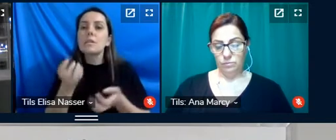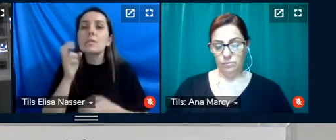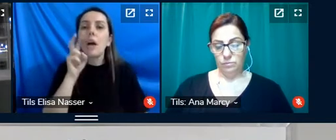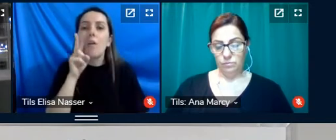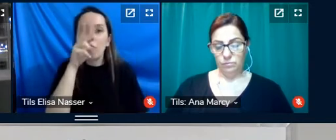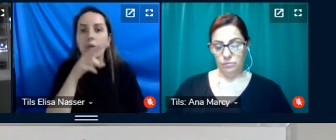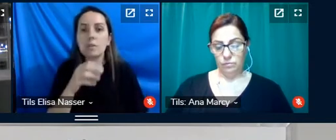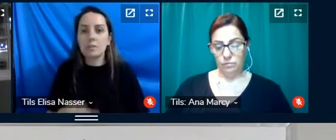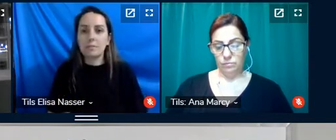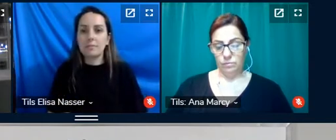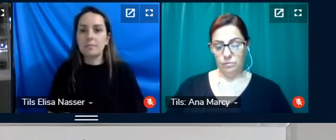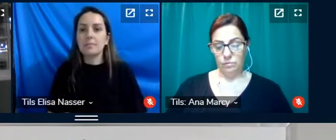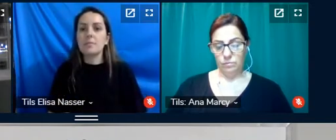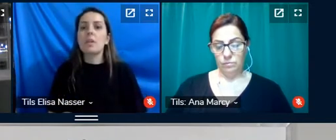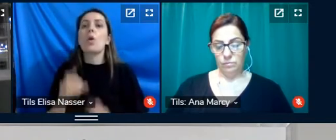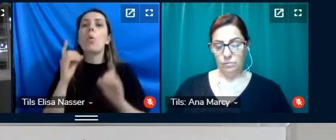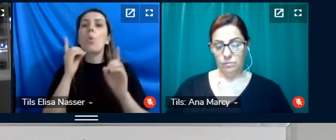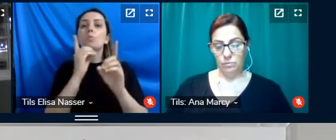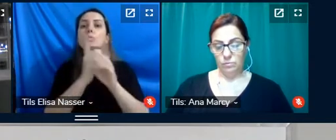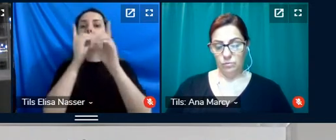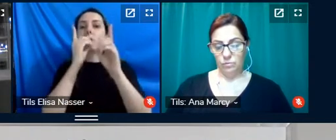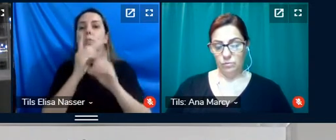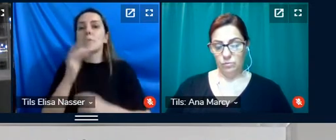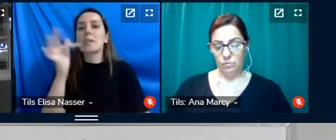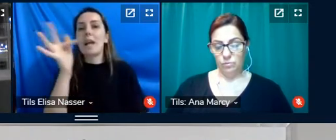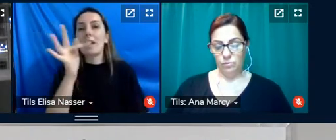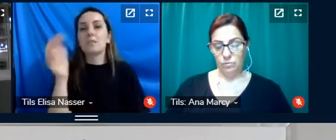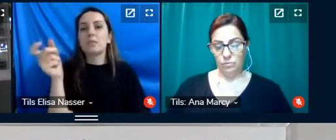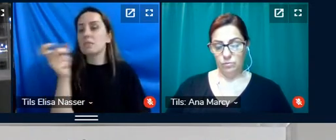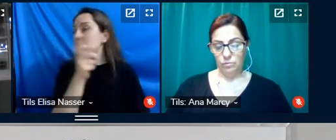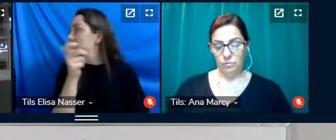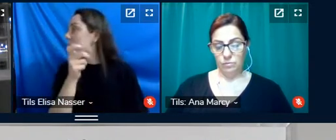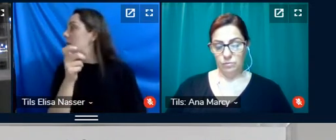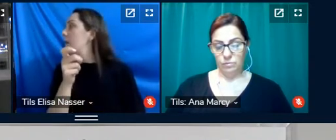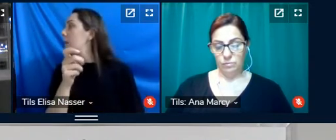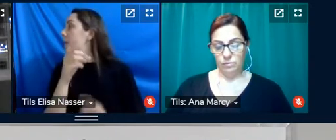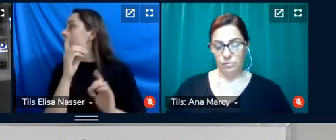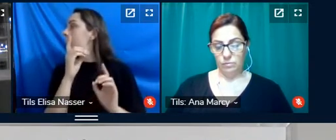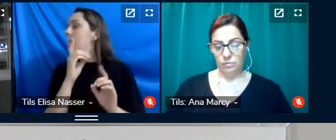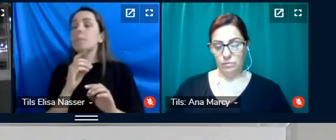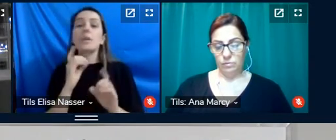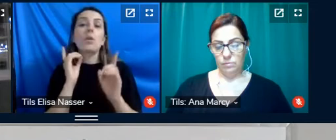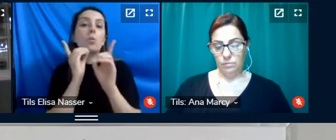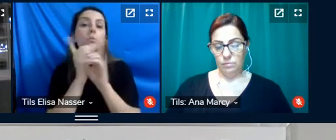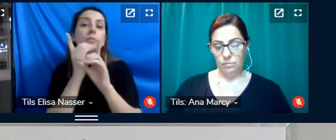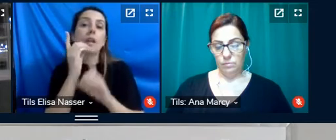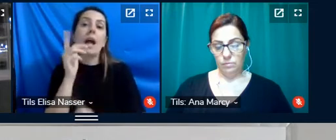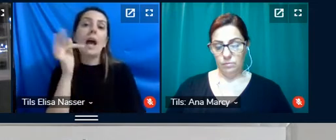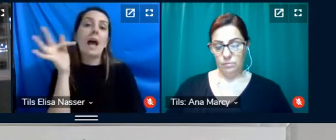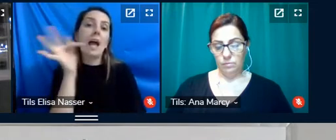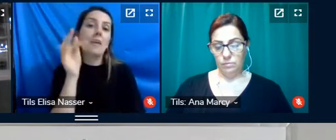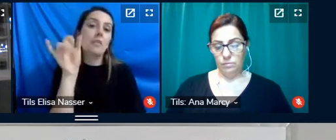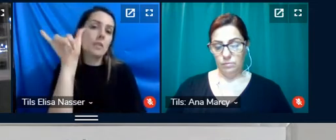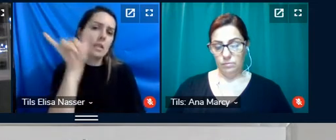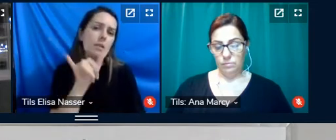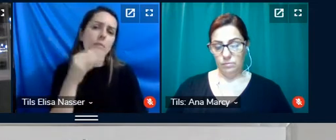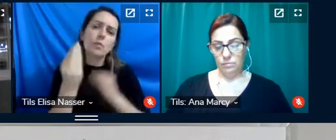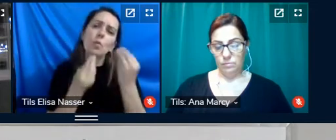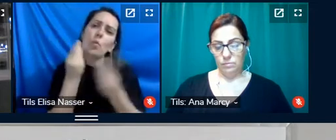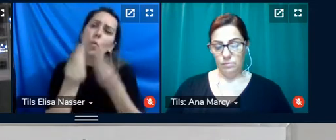Então já achamos Fx. E agora, para achar Fy, como é que a